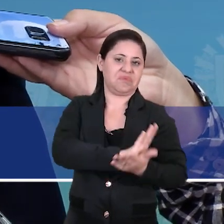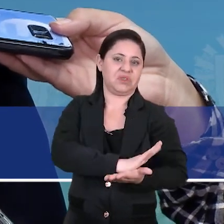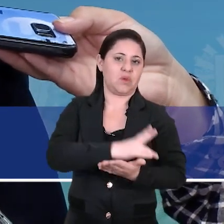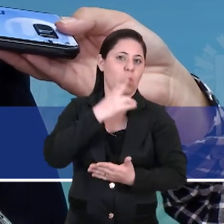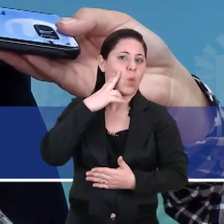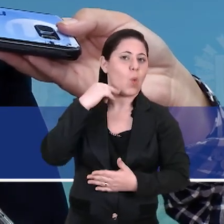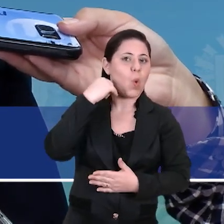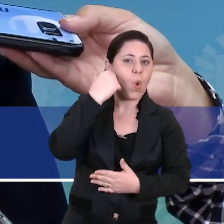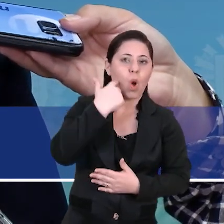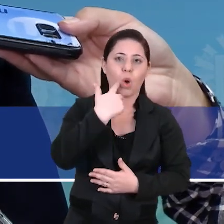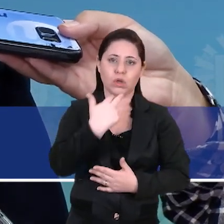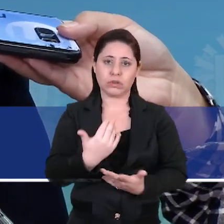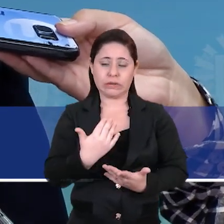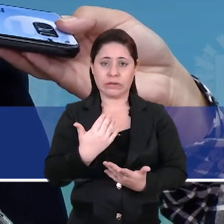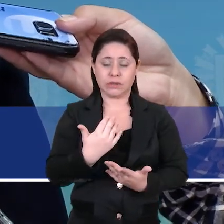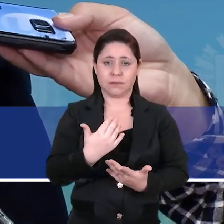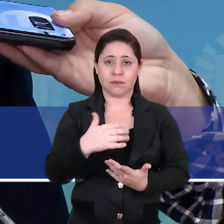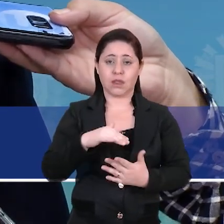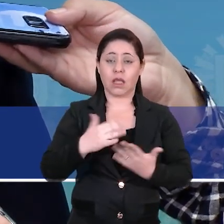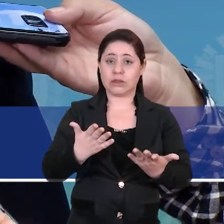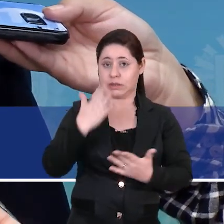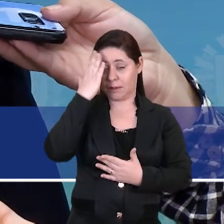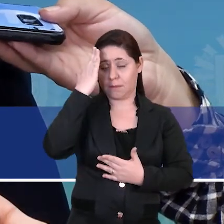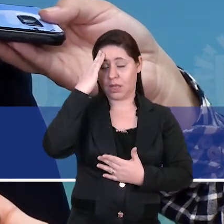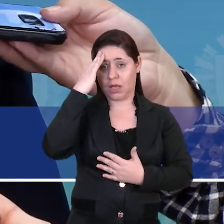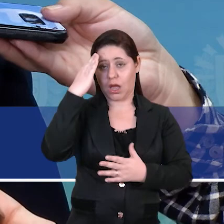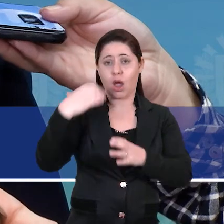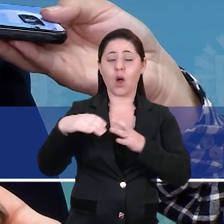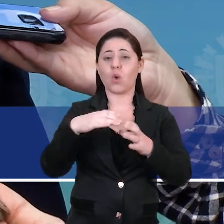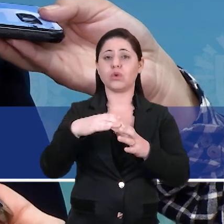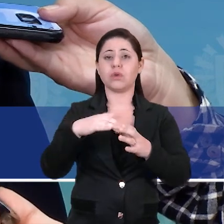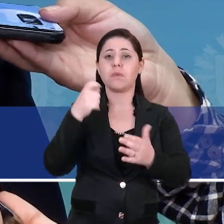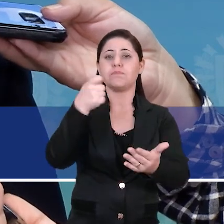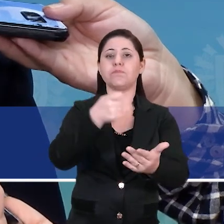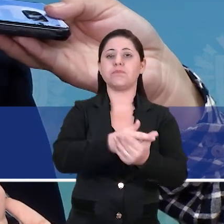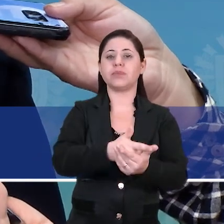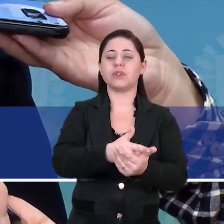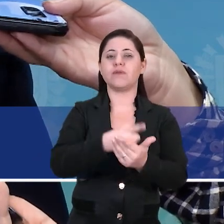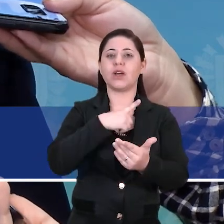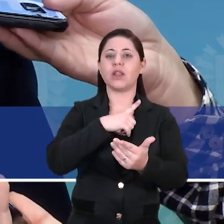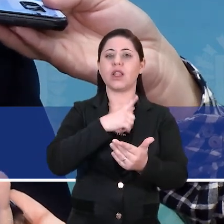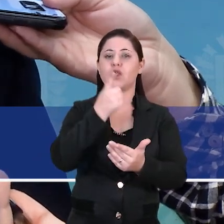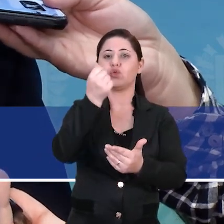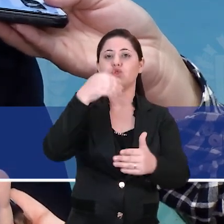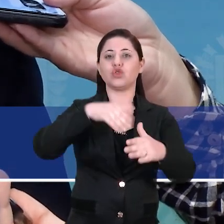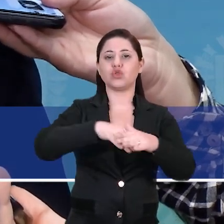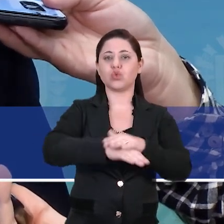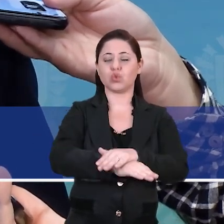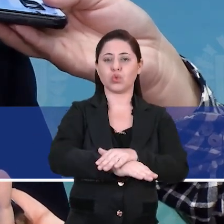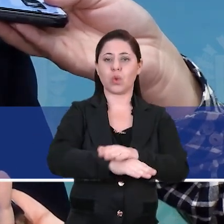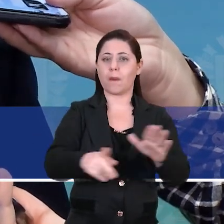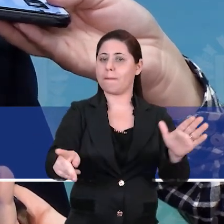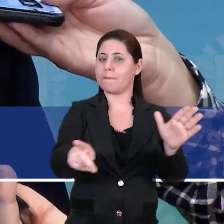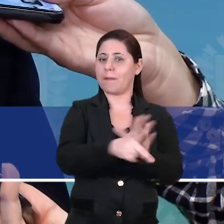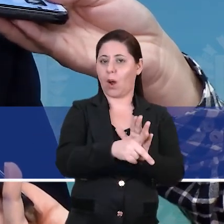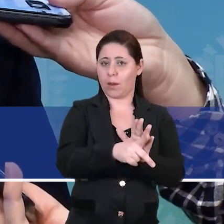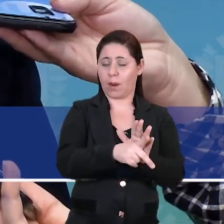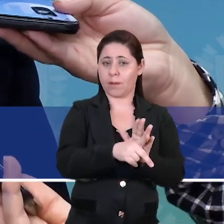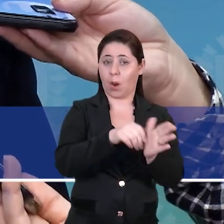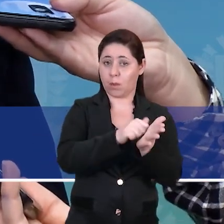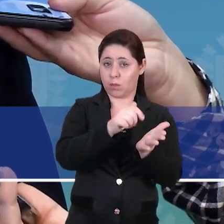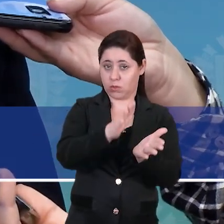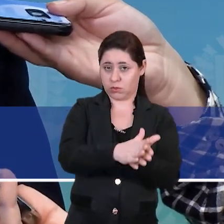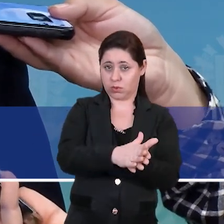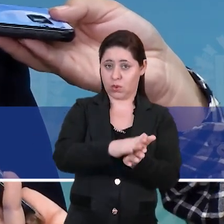racial. Então é preciso saber onde essa multa vai ser depositada, se vai ter um fundo específico para isso,